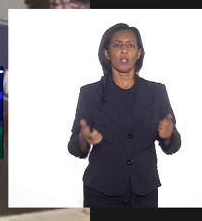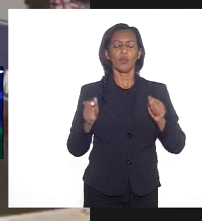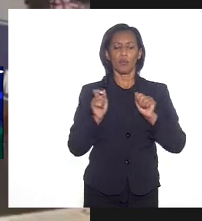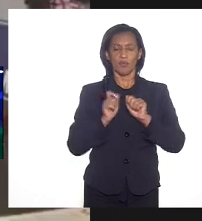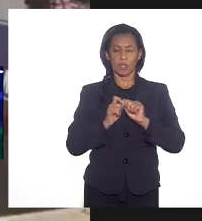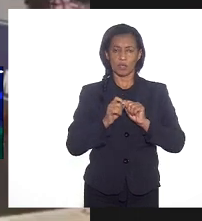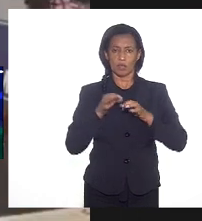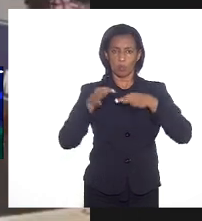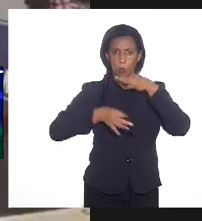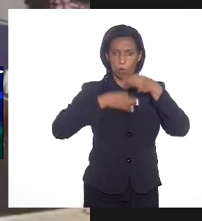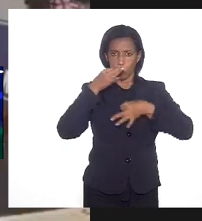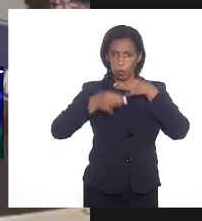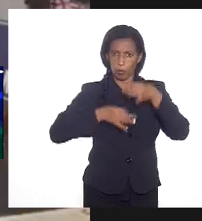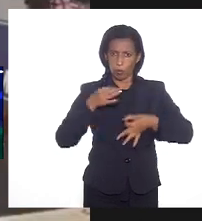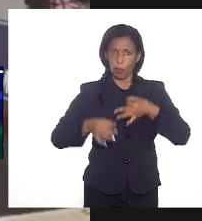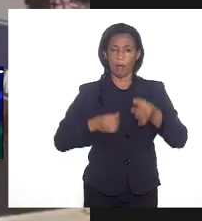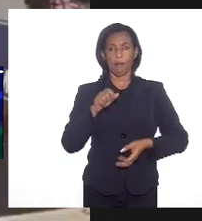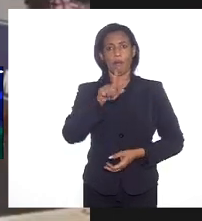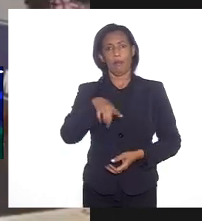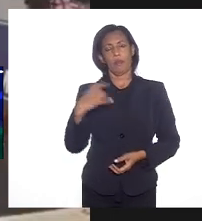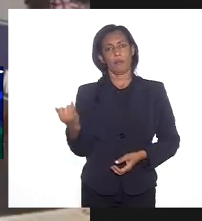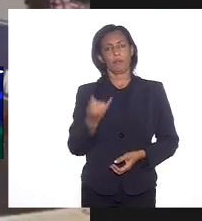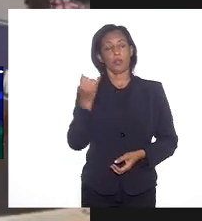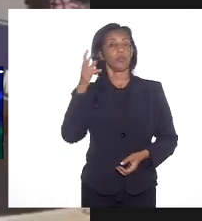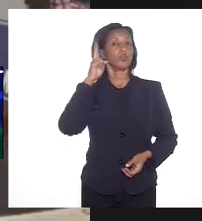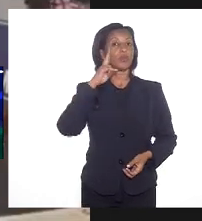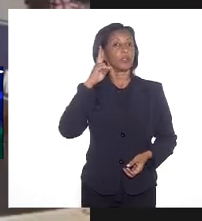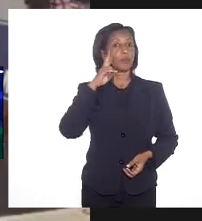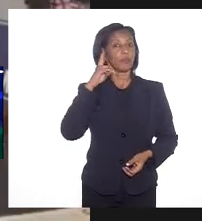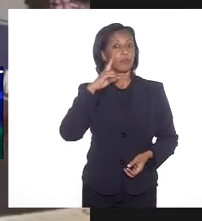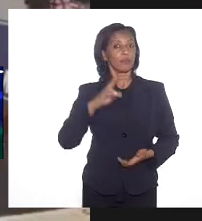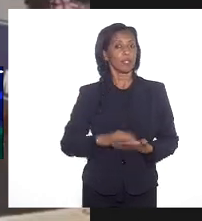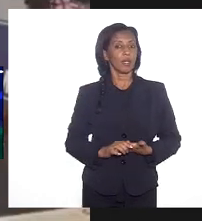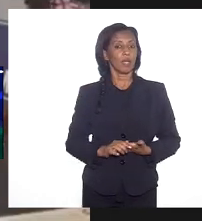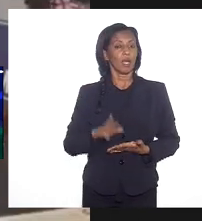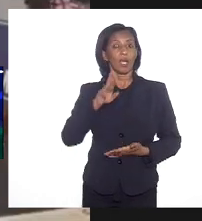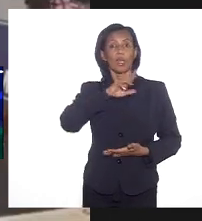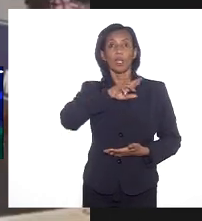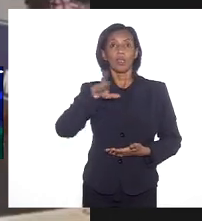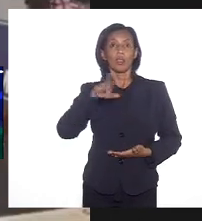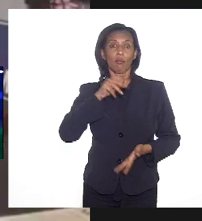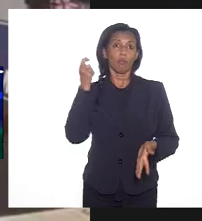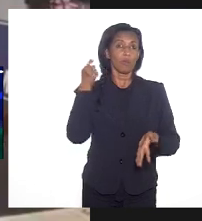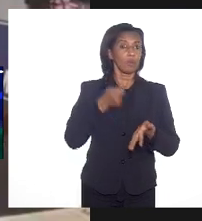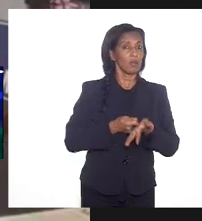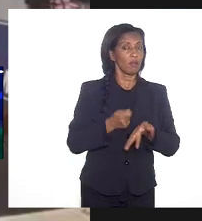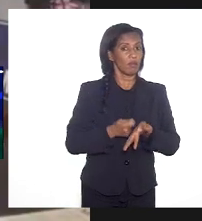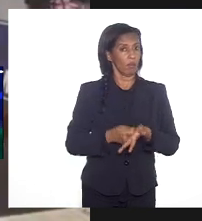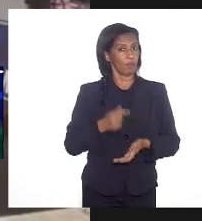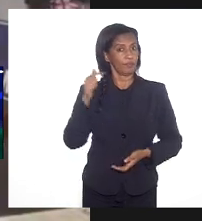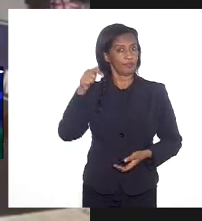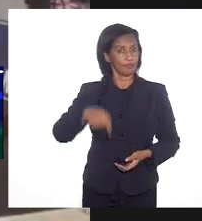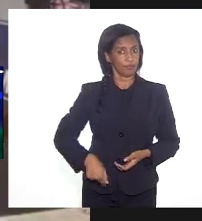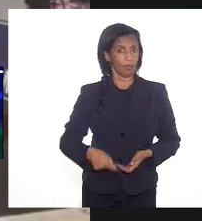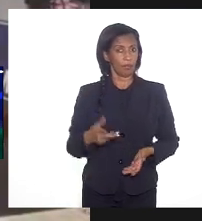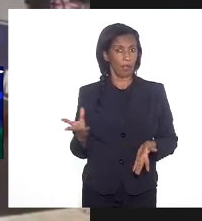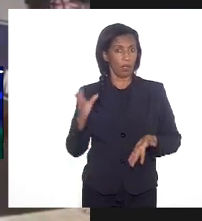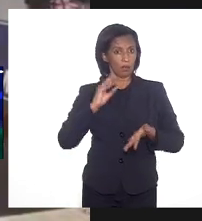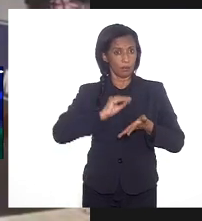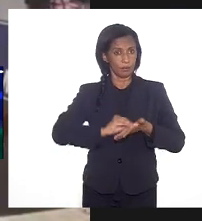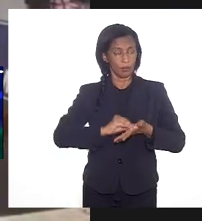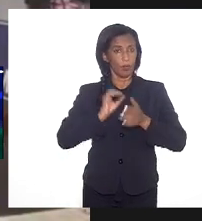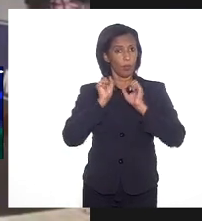considerações, é importante a gente lembrar que não devemos aqui atribuir